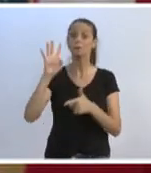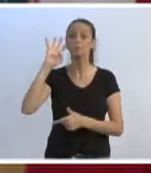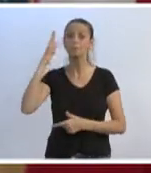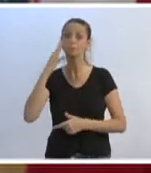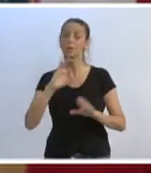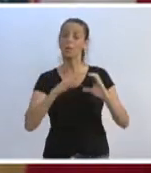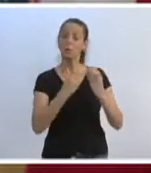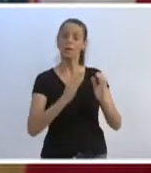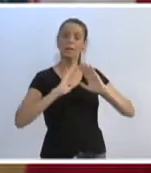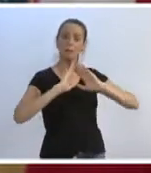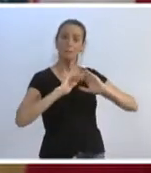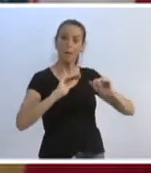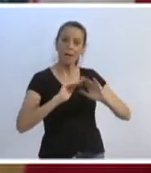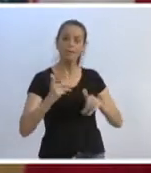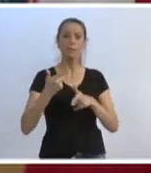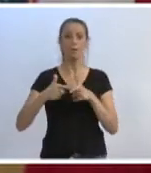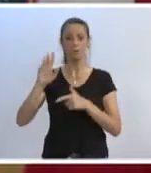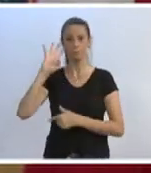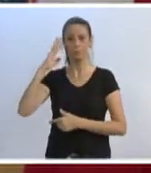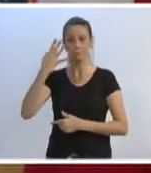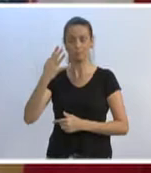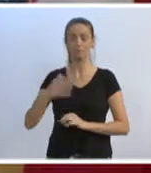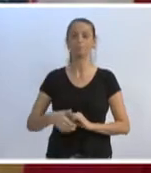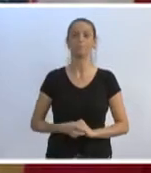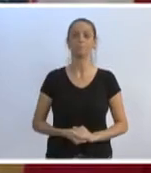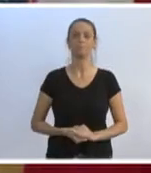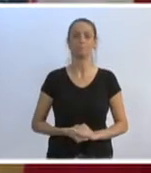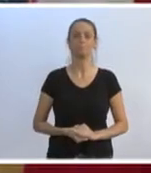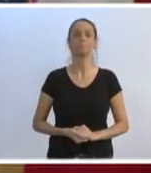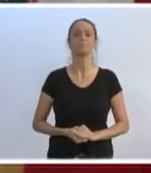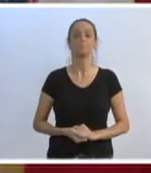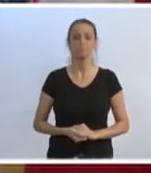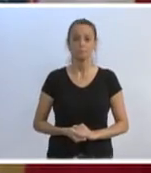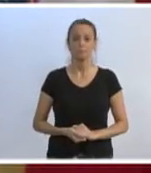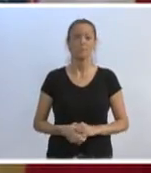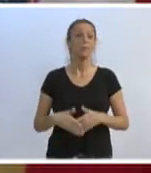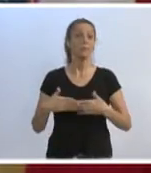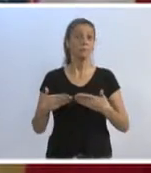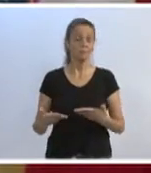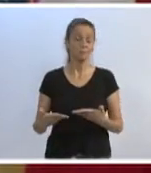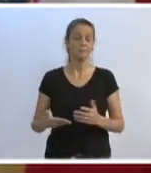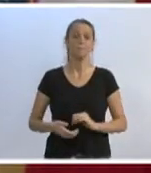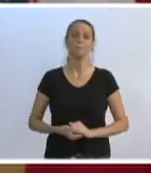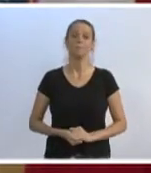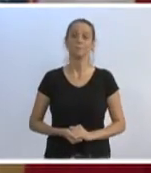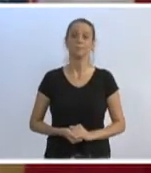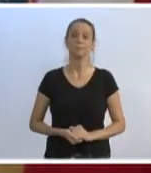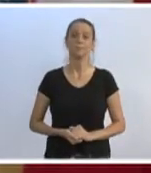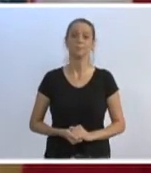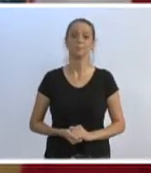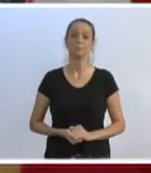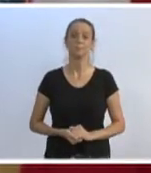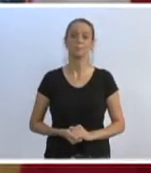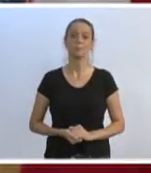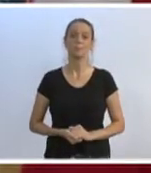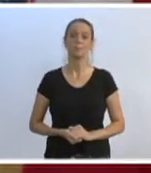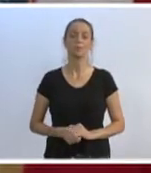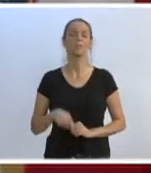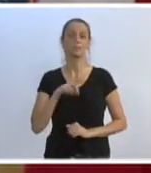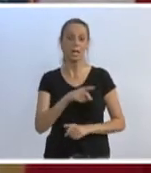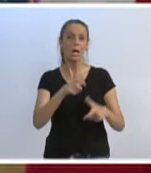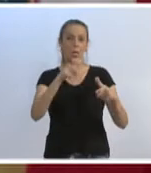solicita eu tenho sido muito bem atendido pelo pessoal da dança